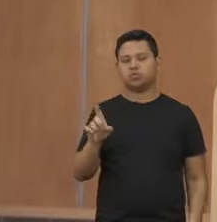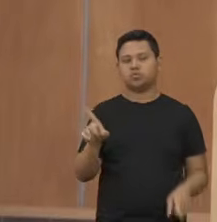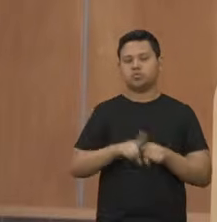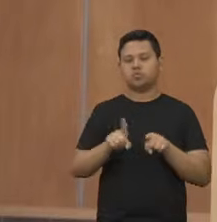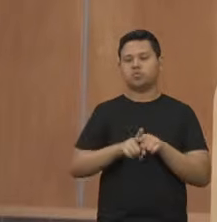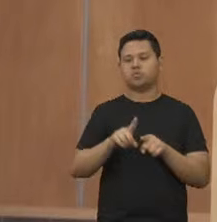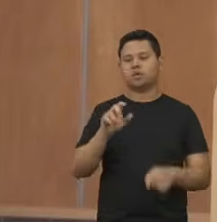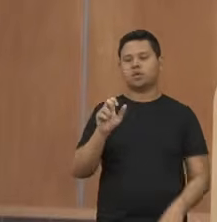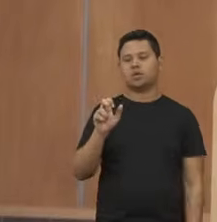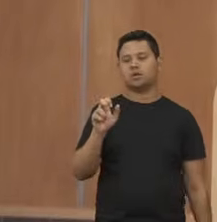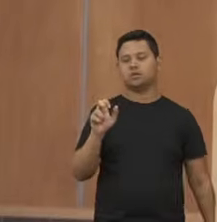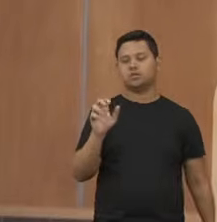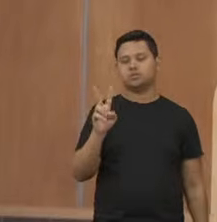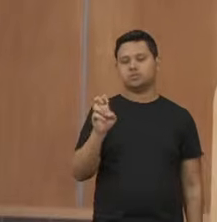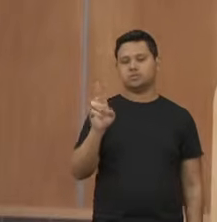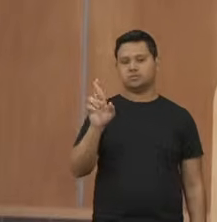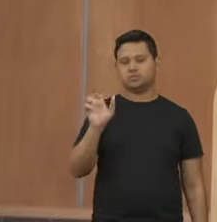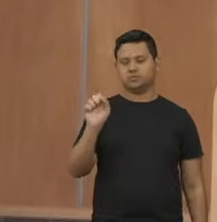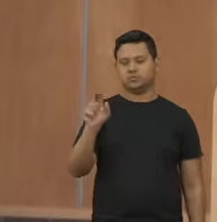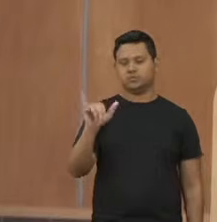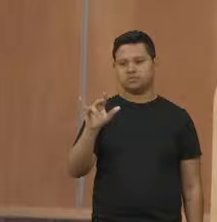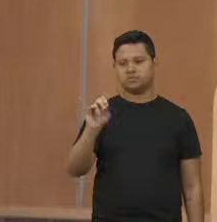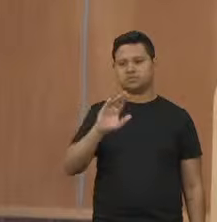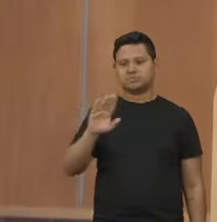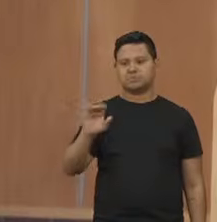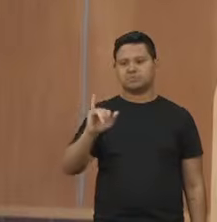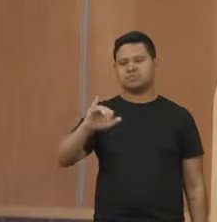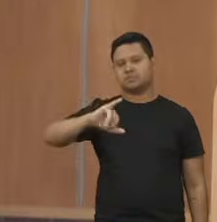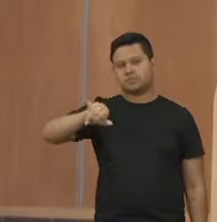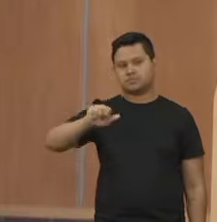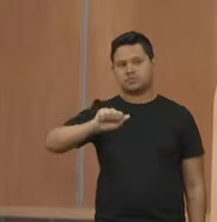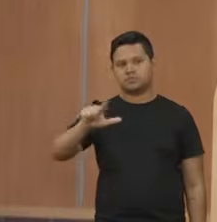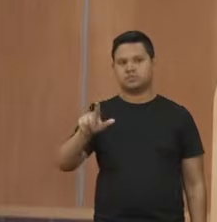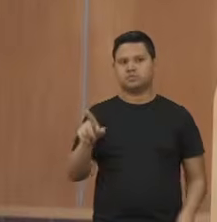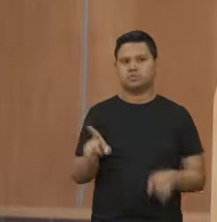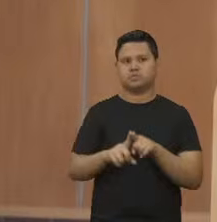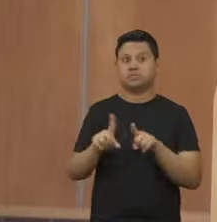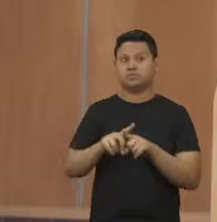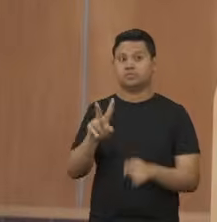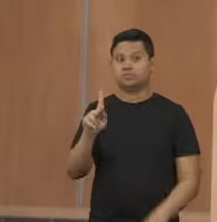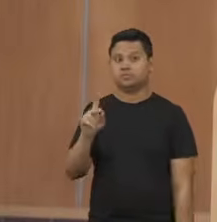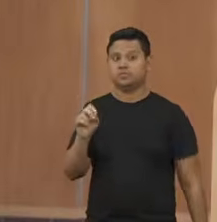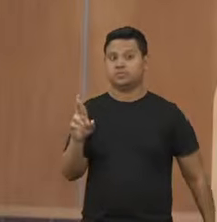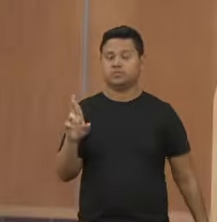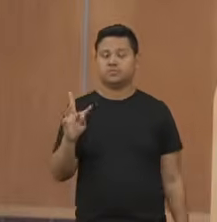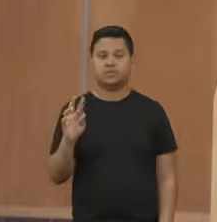que é uma área do Jardim Veranejal, uma área aqui do Porto Velho.